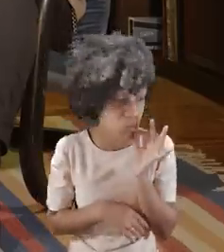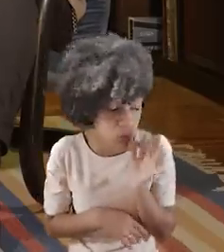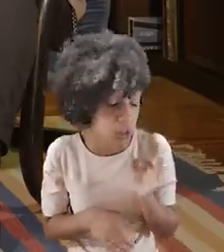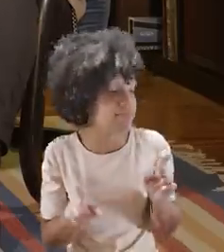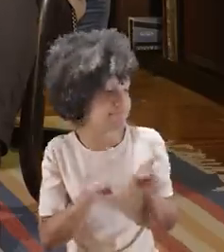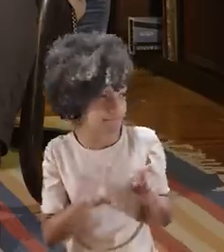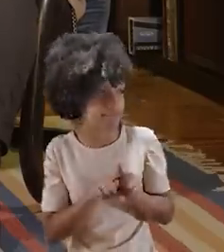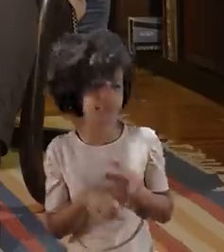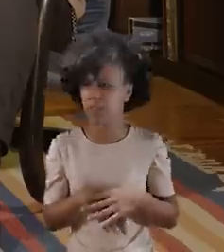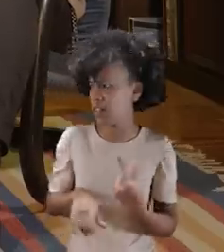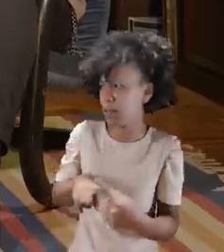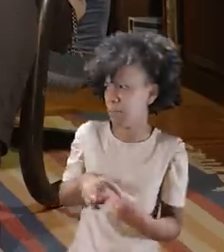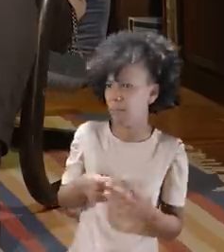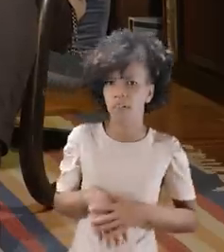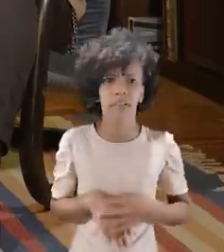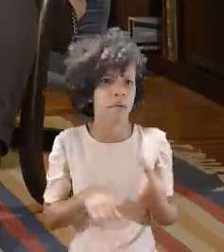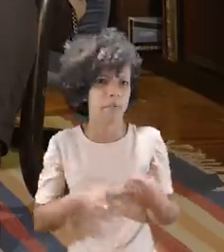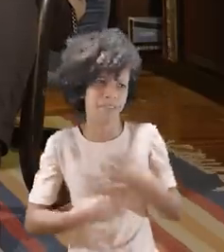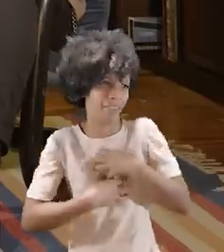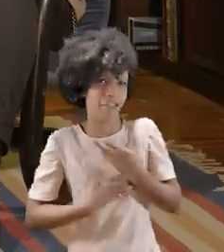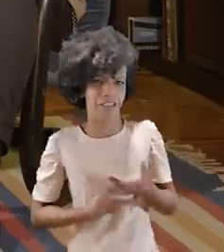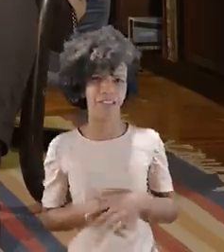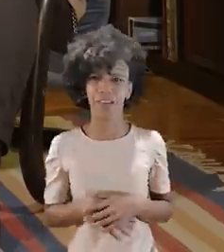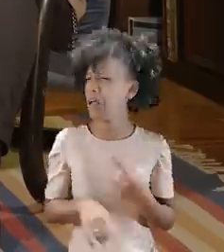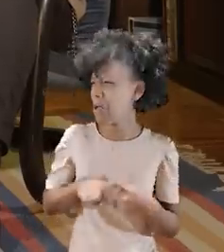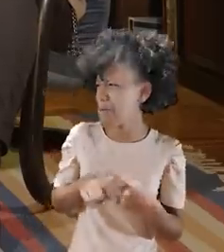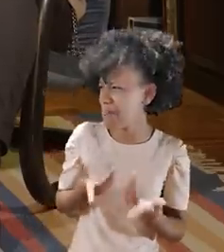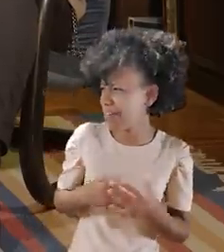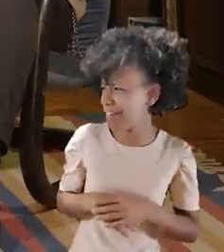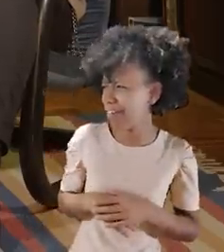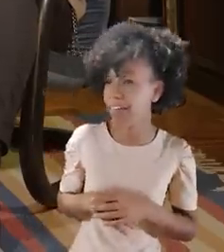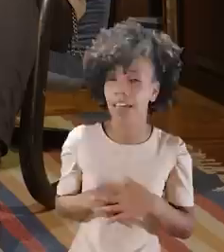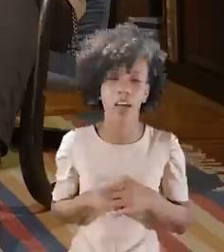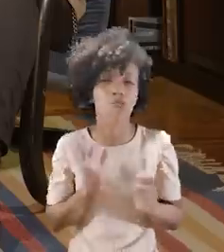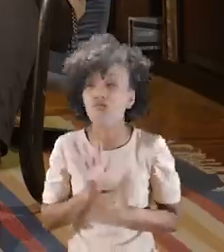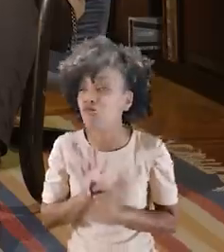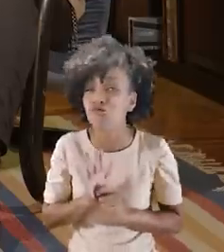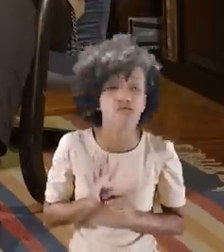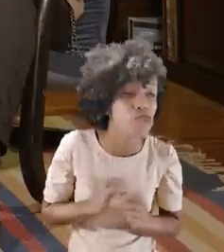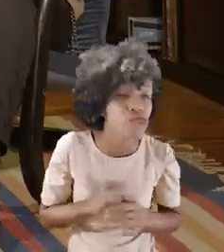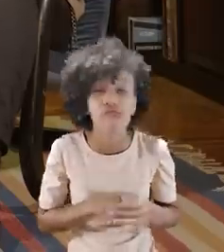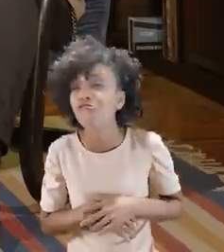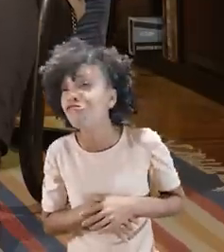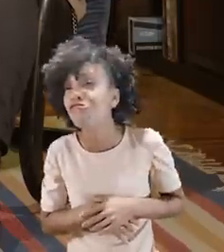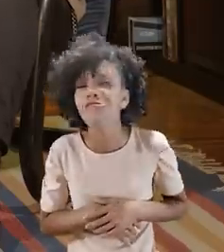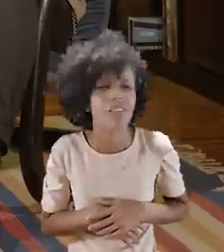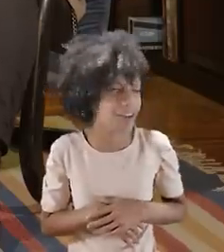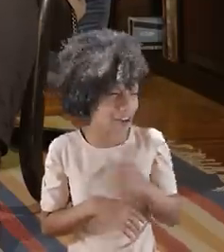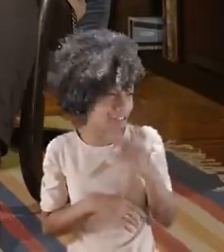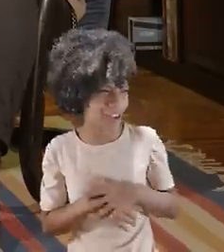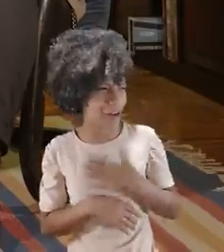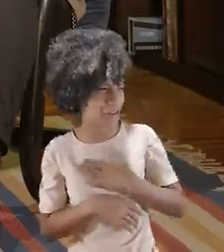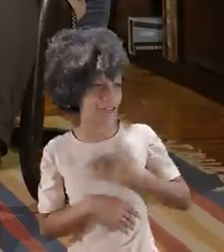comandam a hora que fecha o que vai mano quis assim cima tá o que você acha que ela vai querer ele quer sentir uma brisa do mar fica gostoso tá